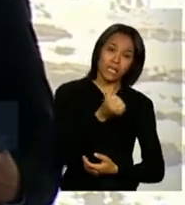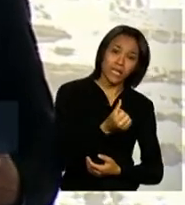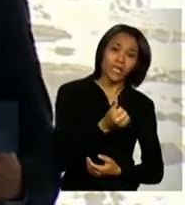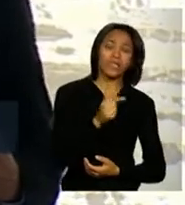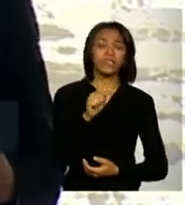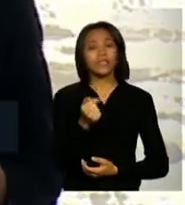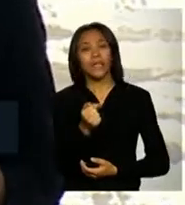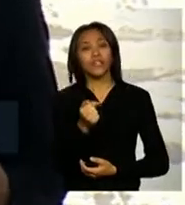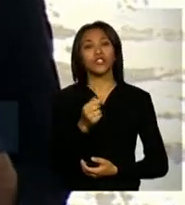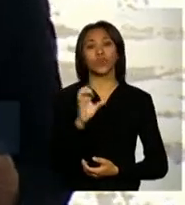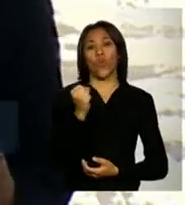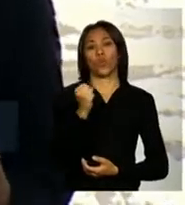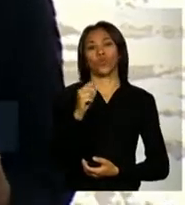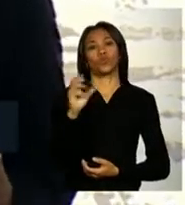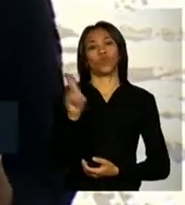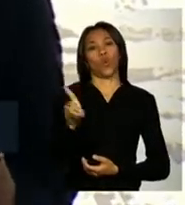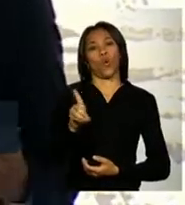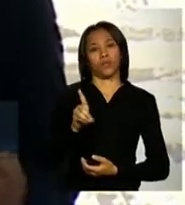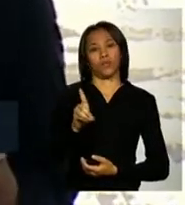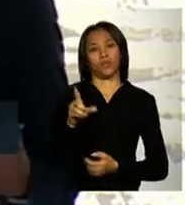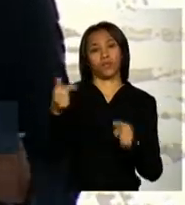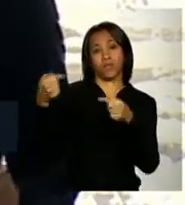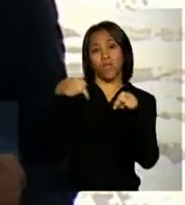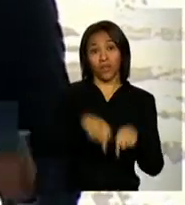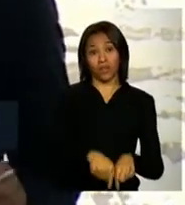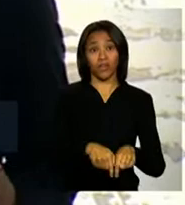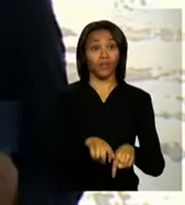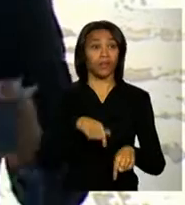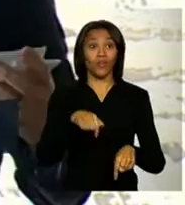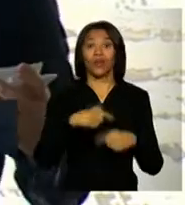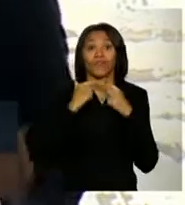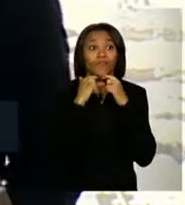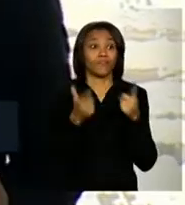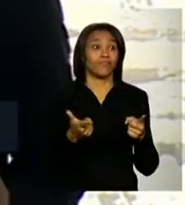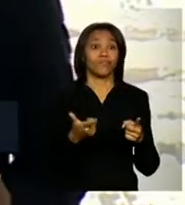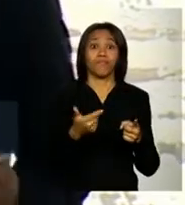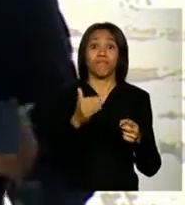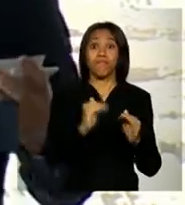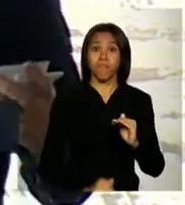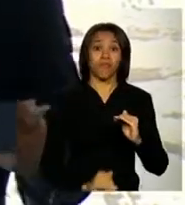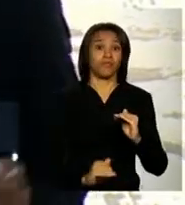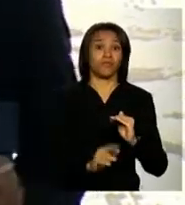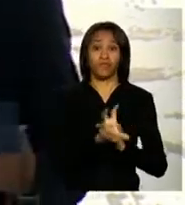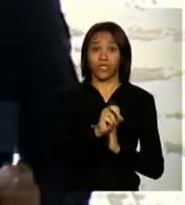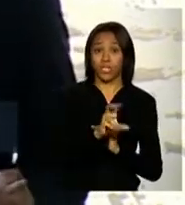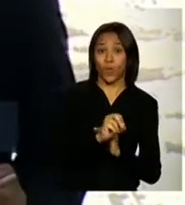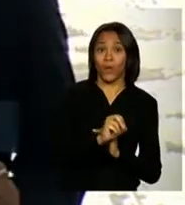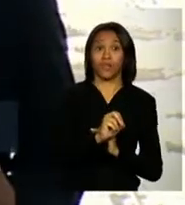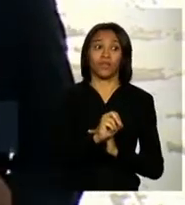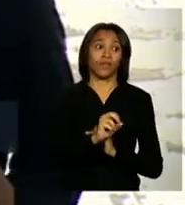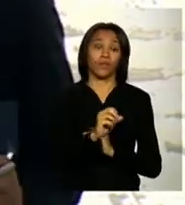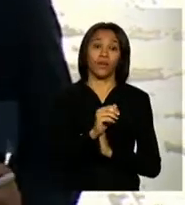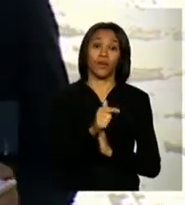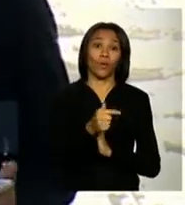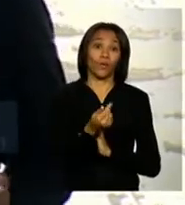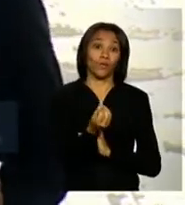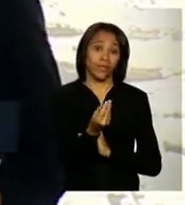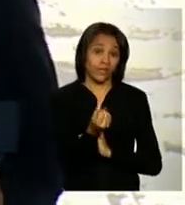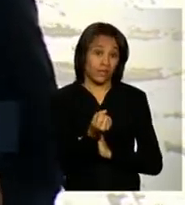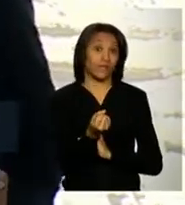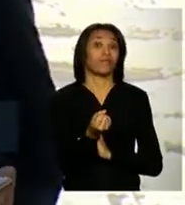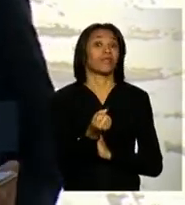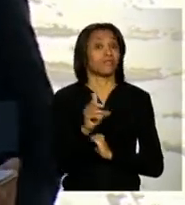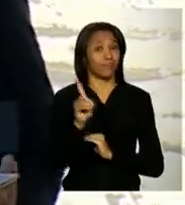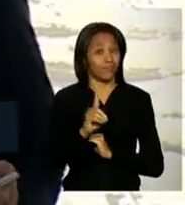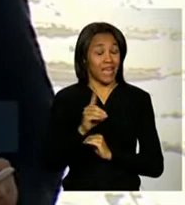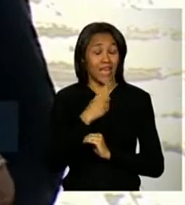$78 e aqui nós não conseguimos comprar menos de 50 60 dólares Esse é